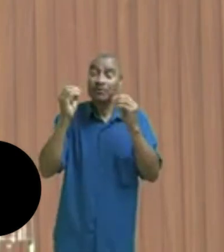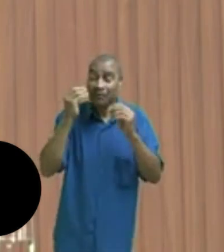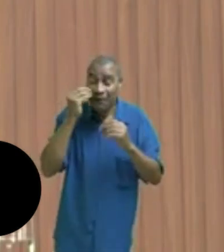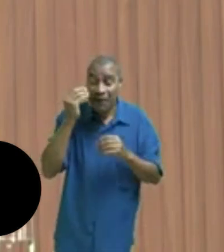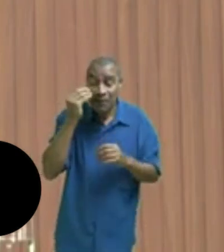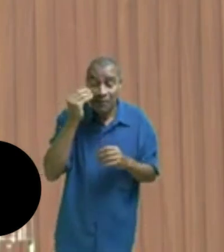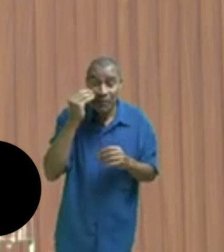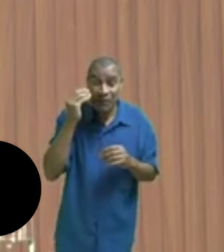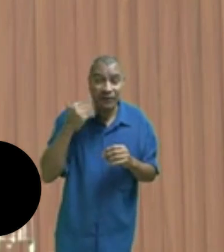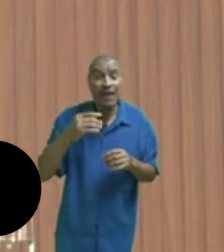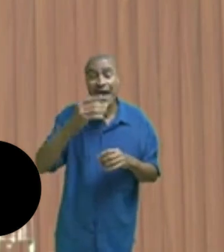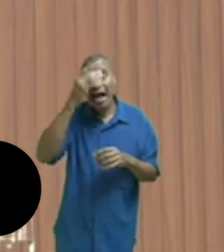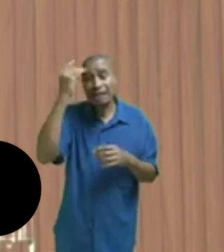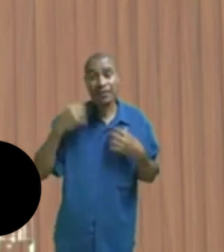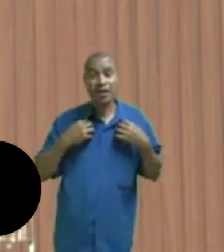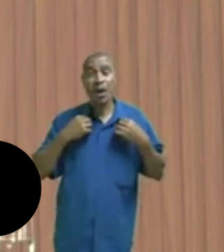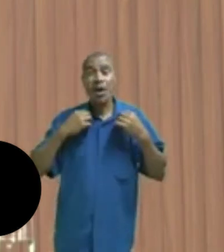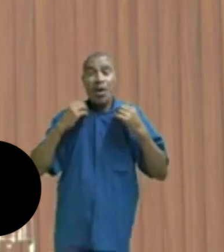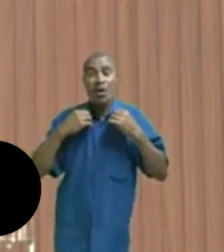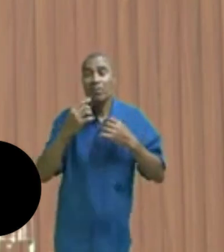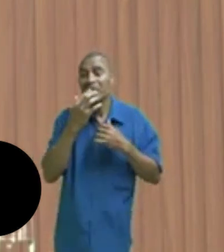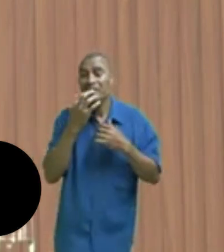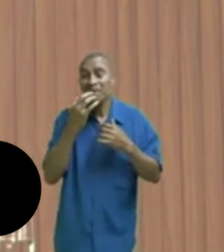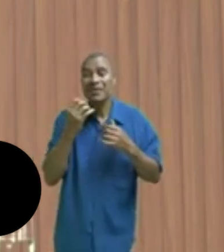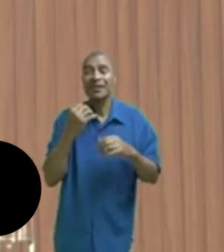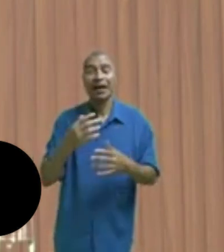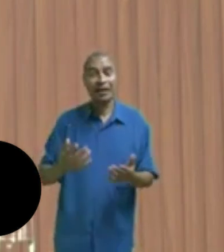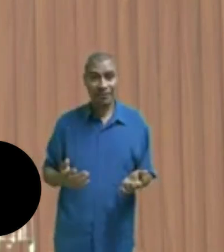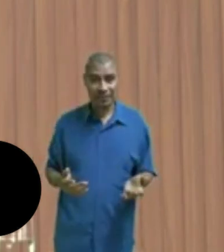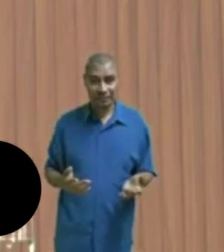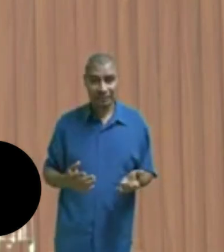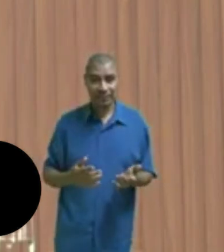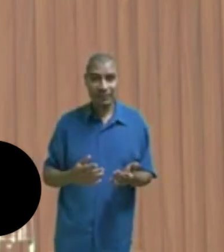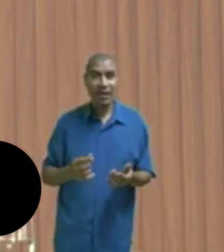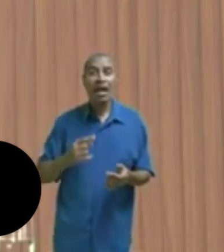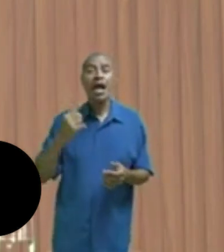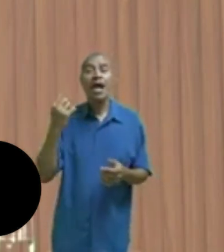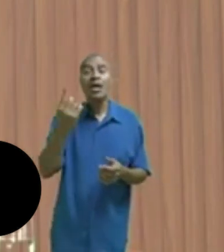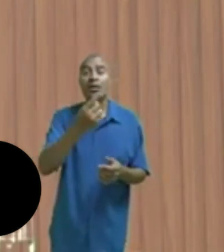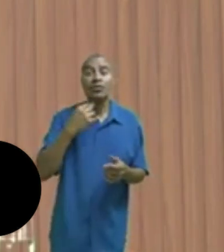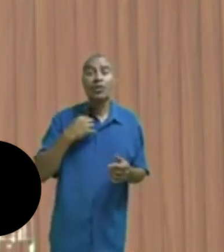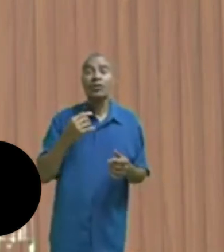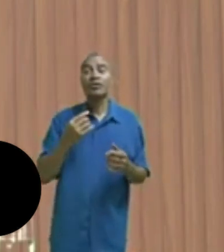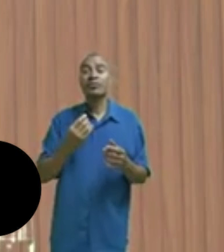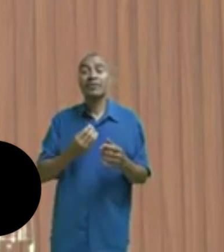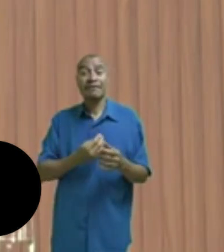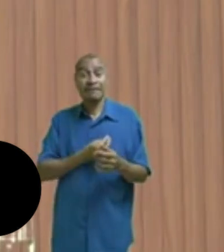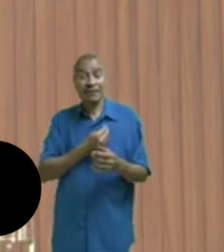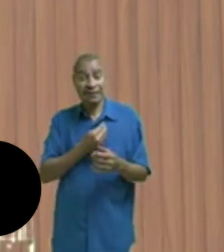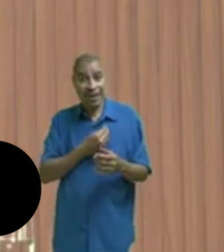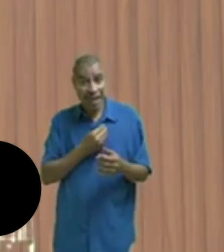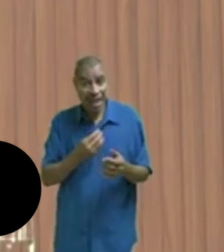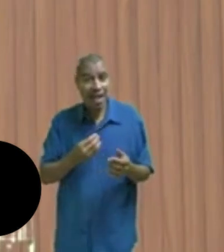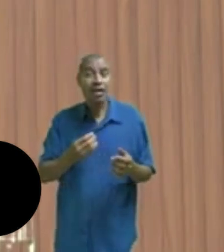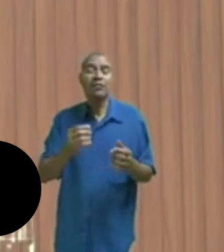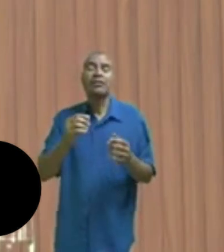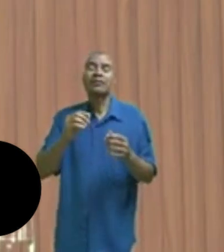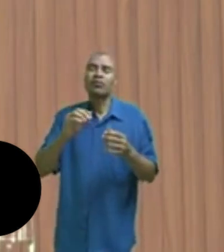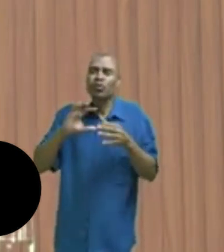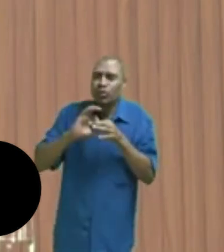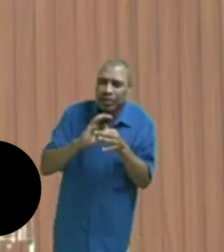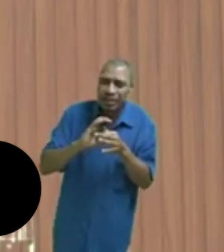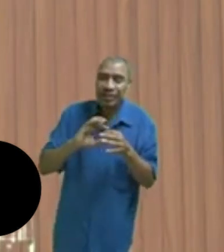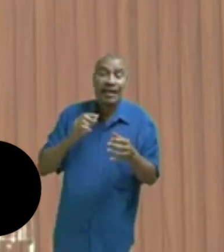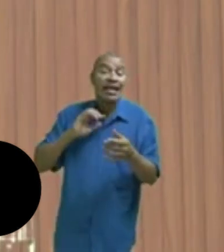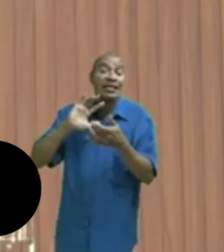novo. Não somos cristãos por causa da igreja. Somos igreja porque nos tornamos cristãos.